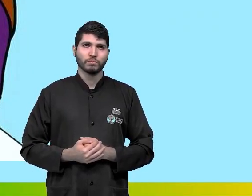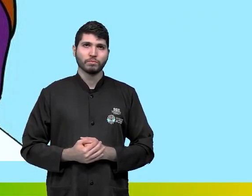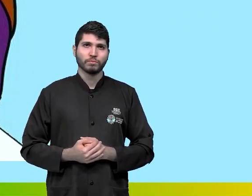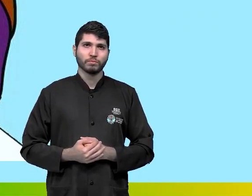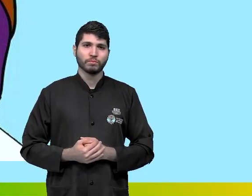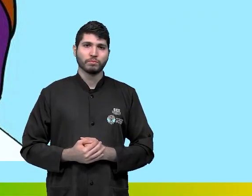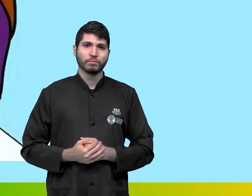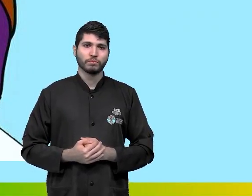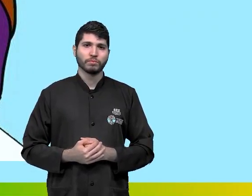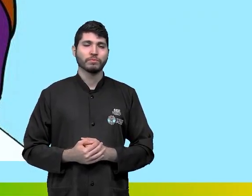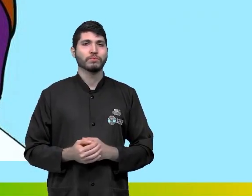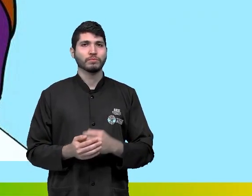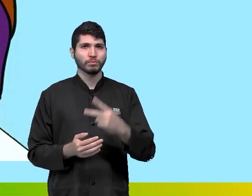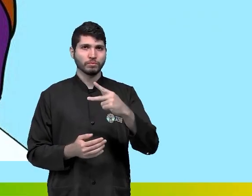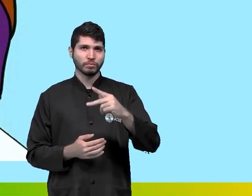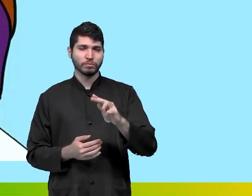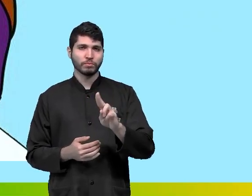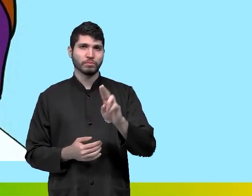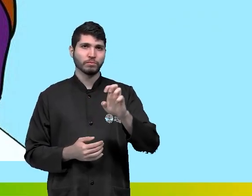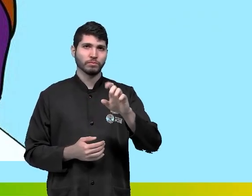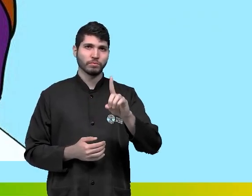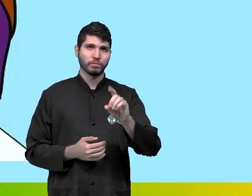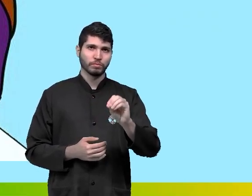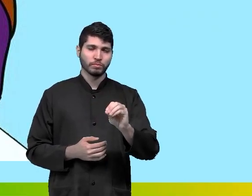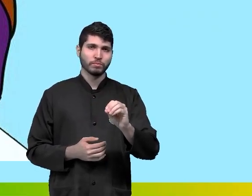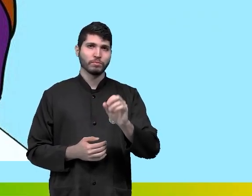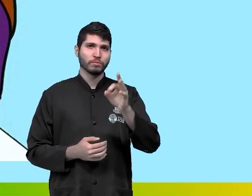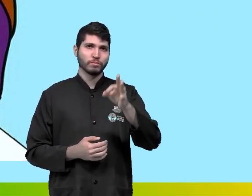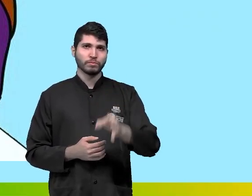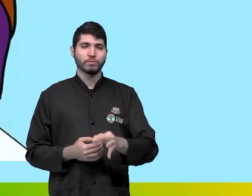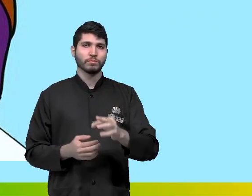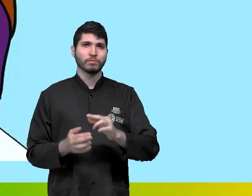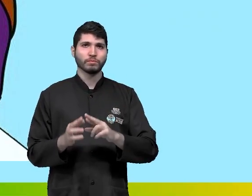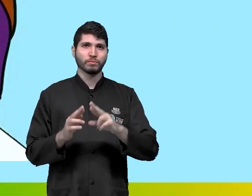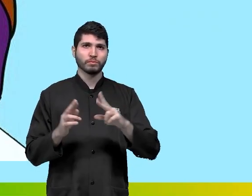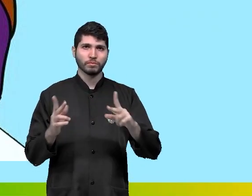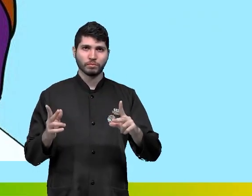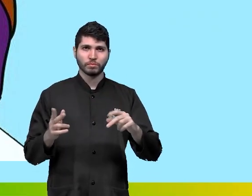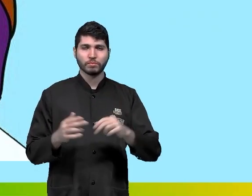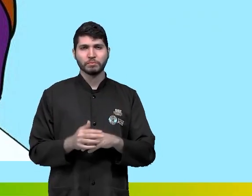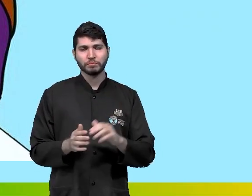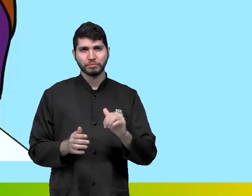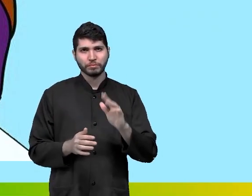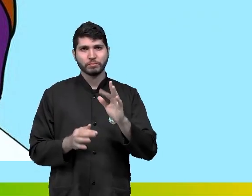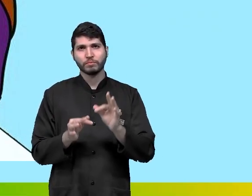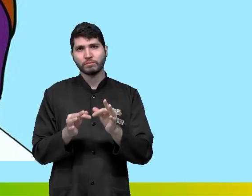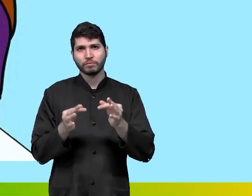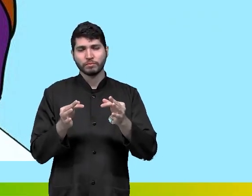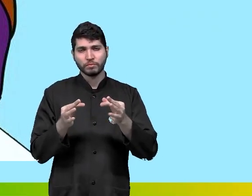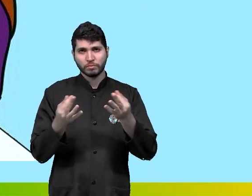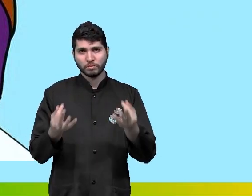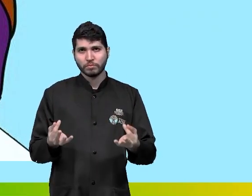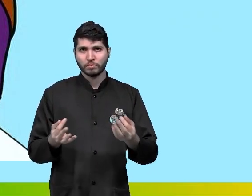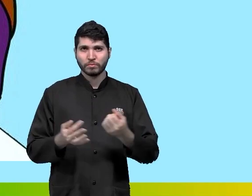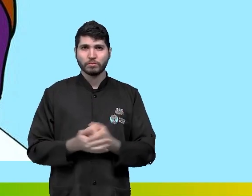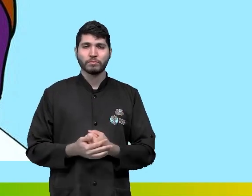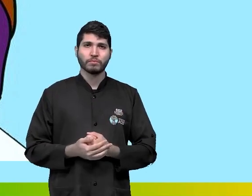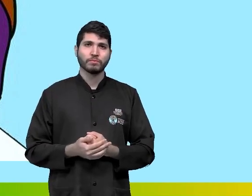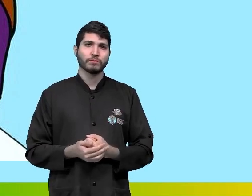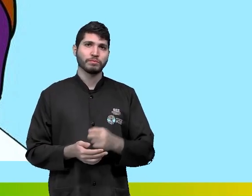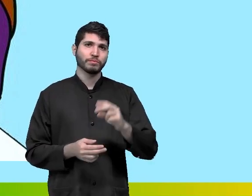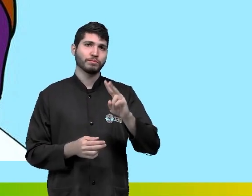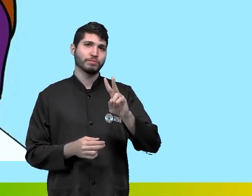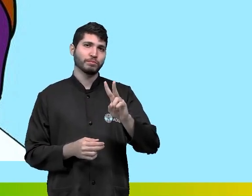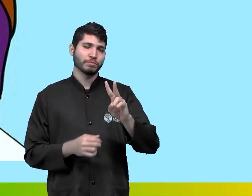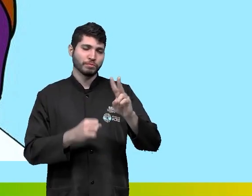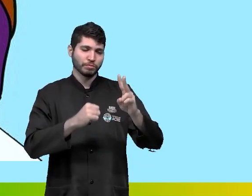puedo. Graças por invitar-me, pero não puedo. Tá bom? Diferente do português, até mais simples. Porque eu não entendo no português se o verbo é o verbo